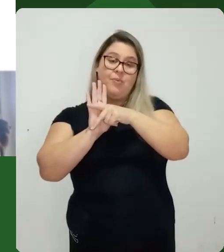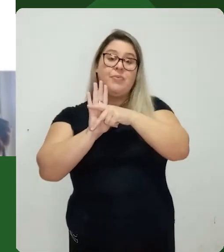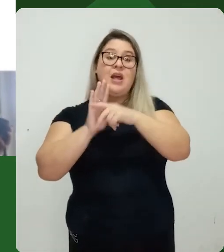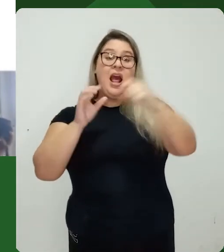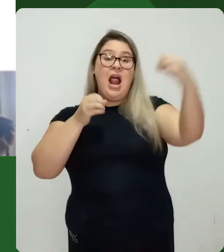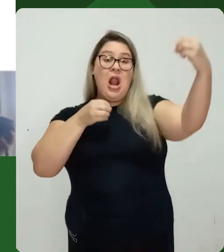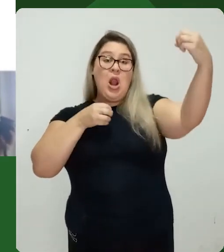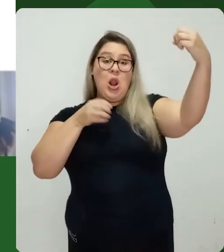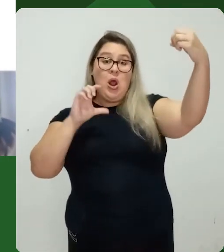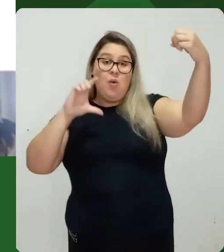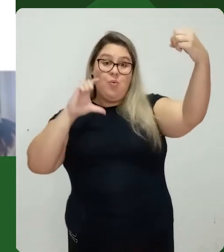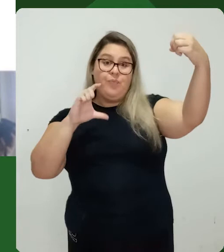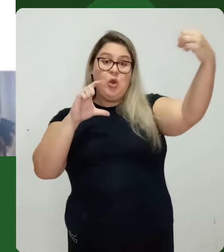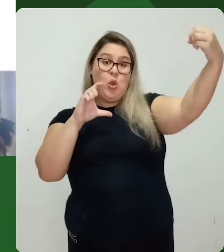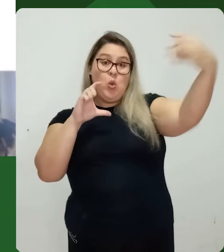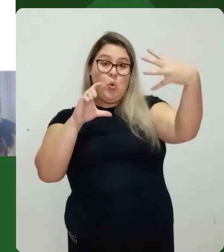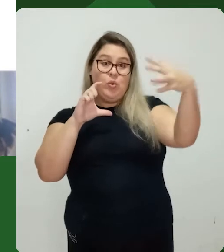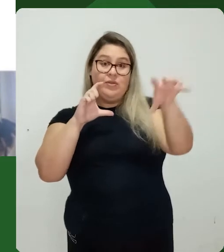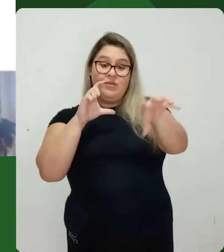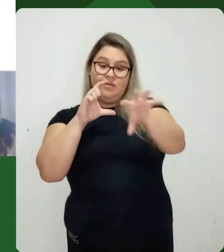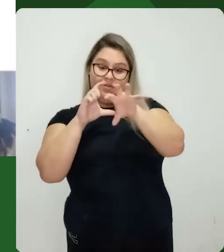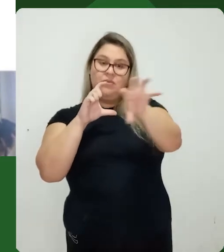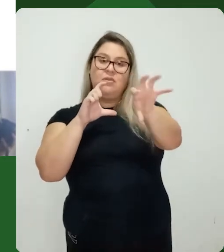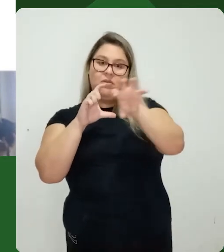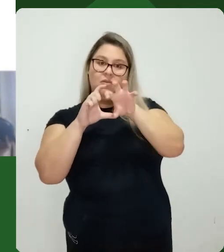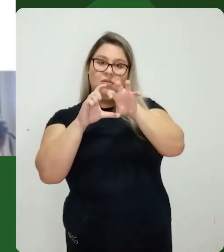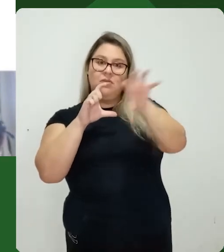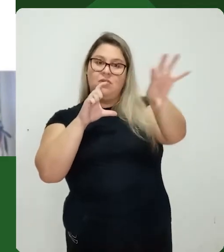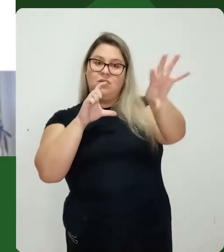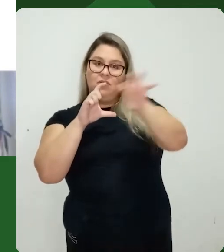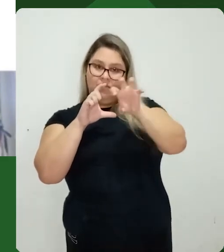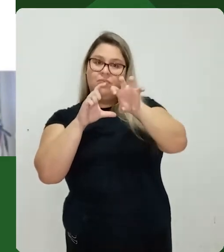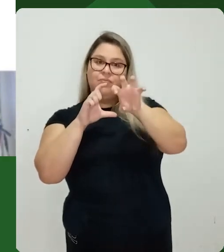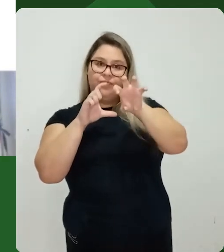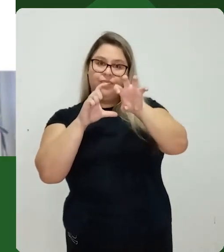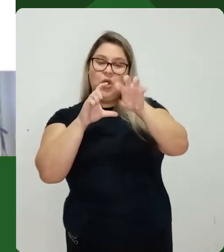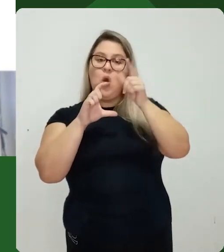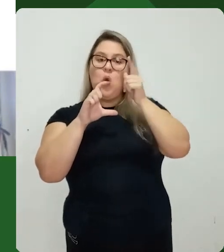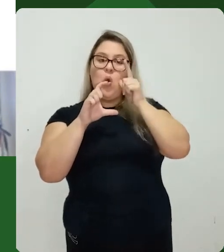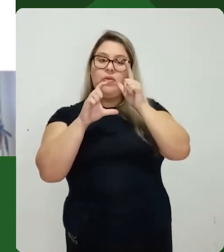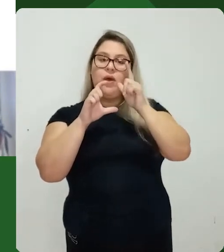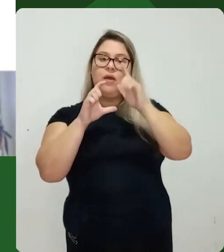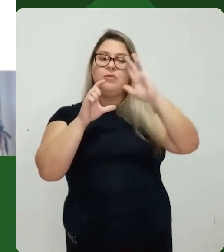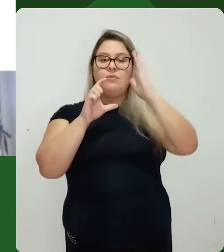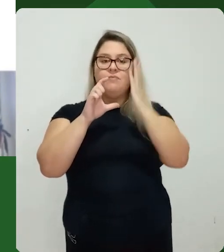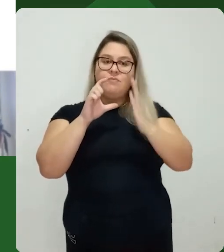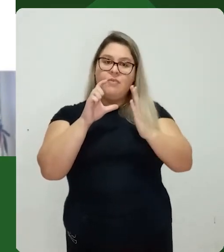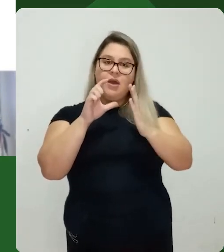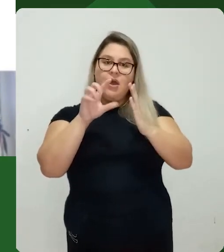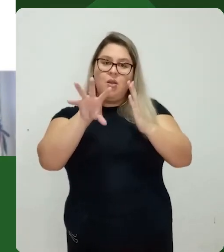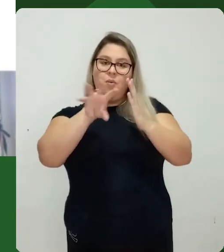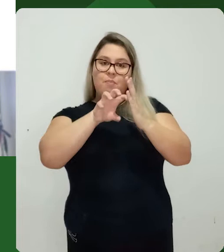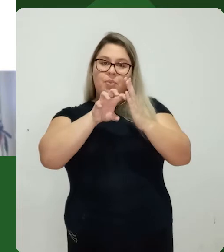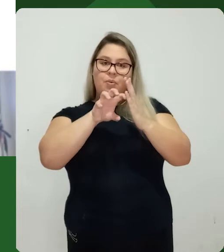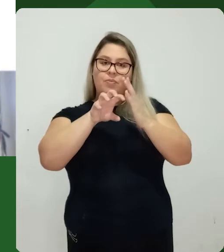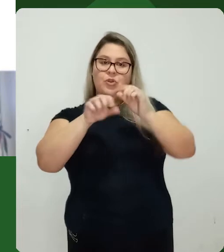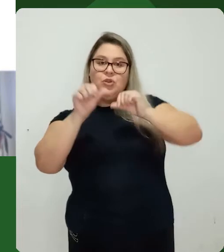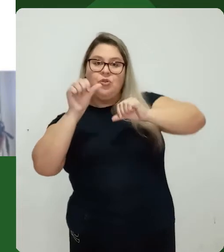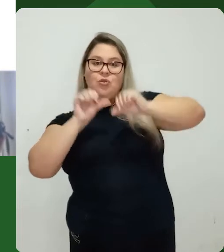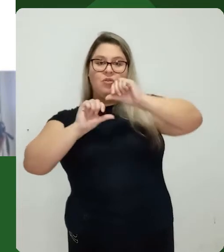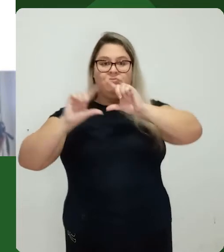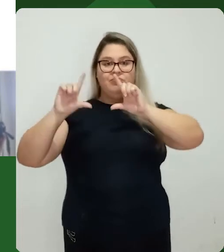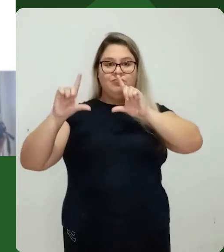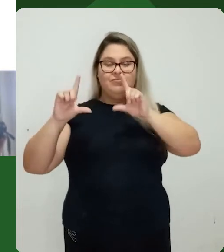princípio, e a luz ela vai entrar pela lente, né, por esse buraquinho aqui, pela lente, e vai ser refletida